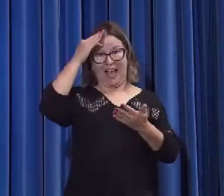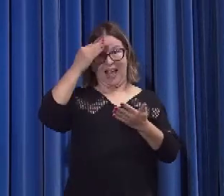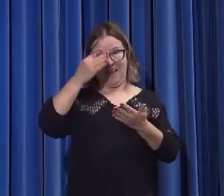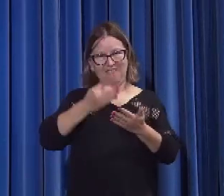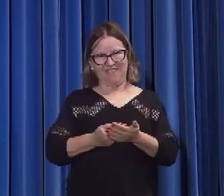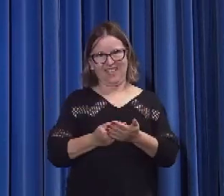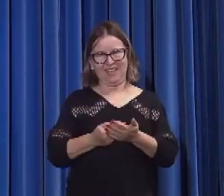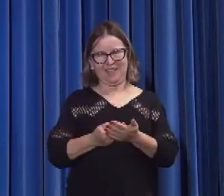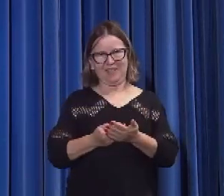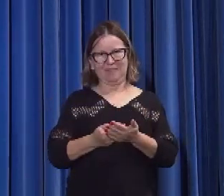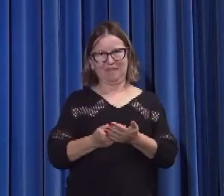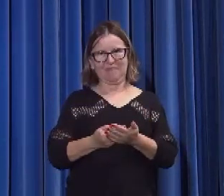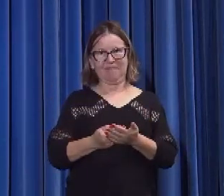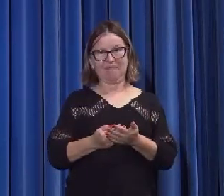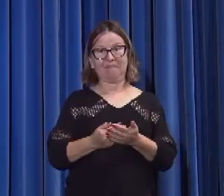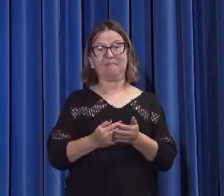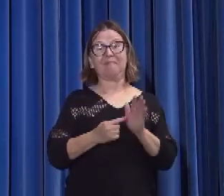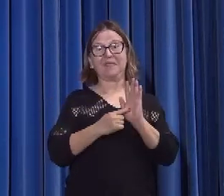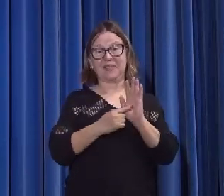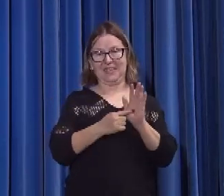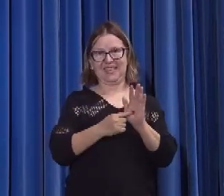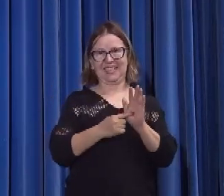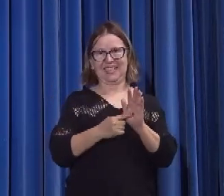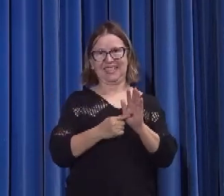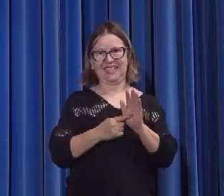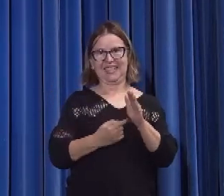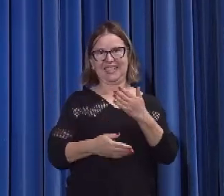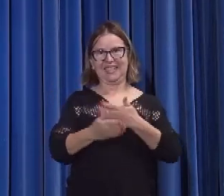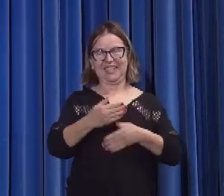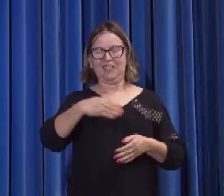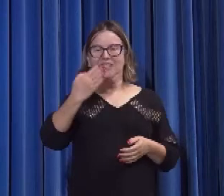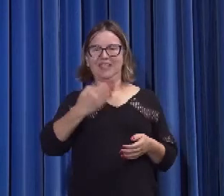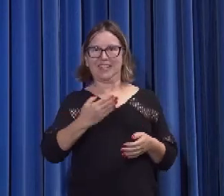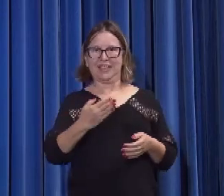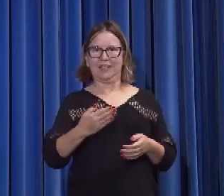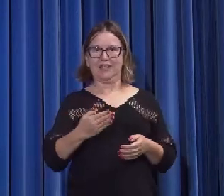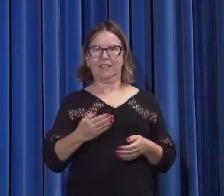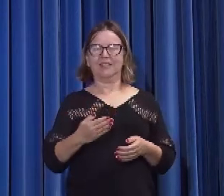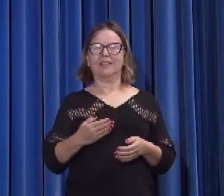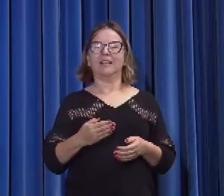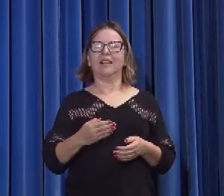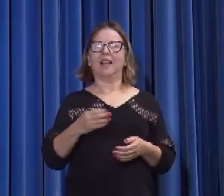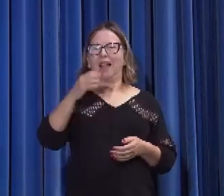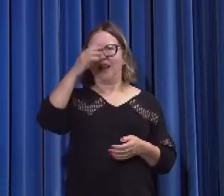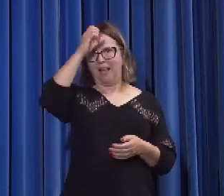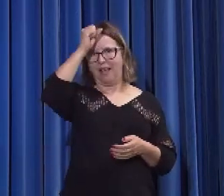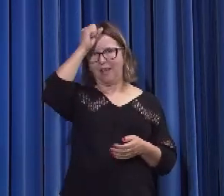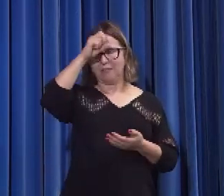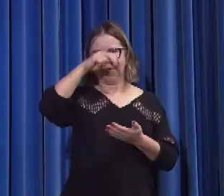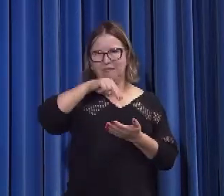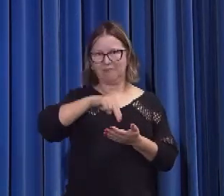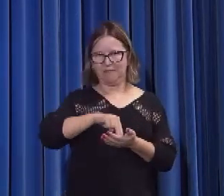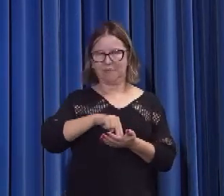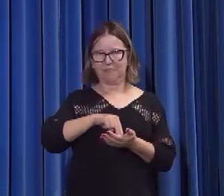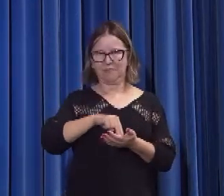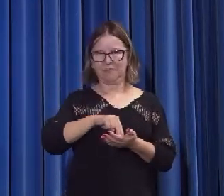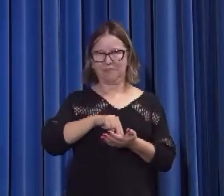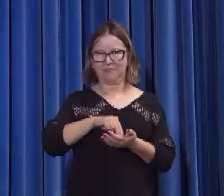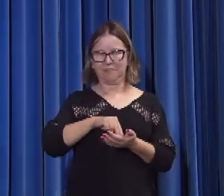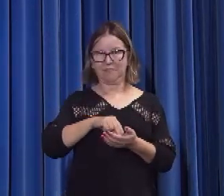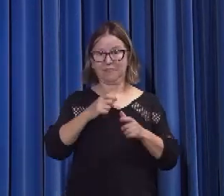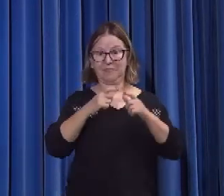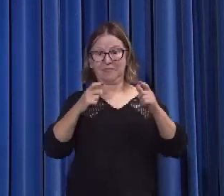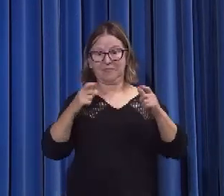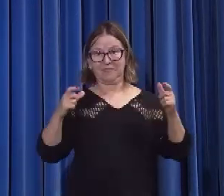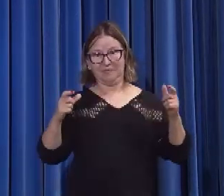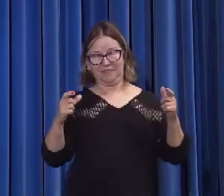testada. Para que pelo teste possamos aprender a perseverar. E perseverando possamos nos tornar pessoas maduras,